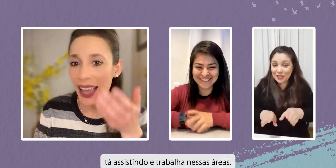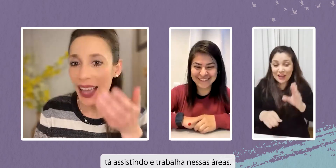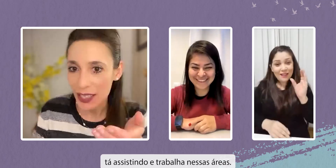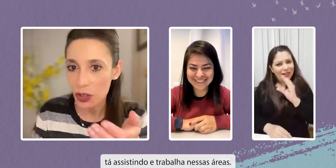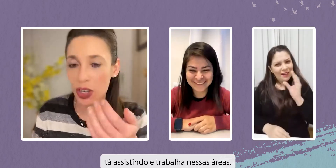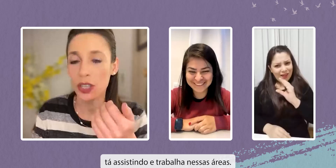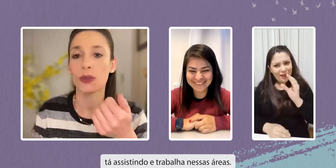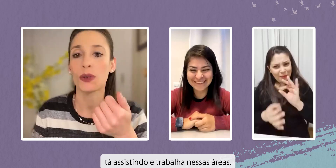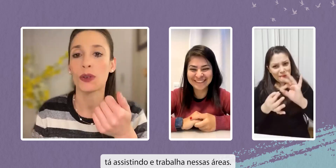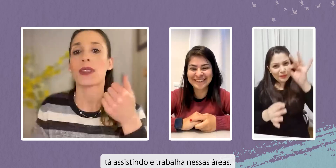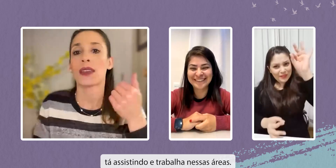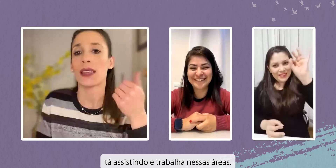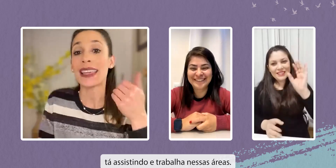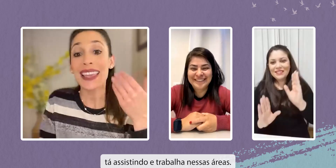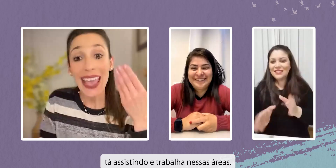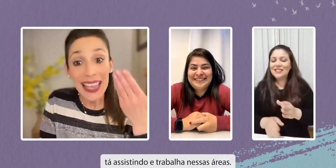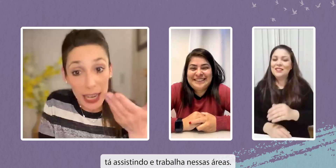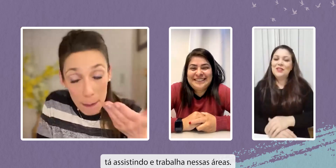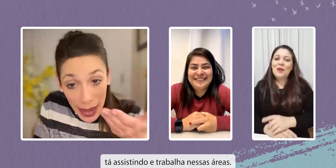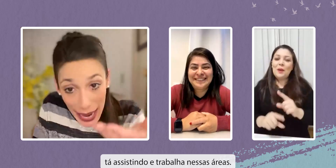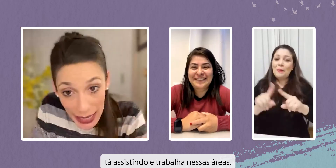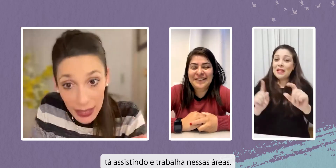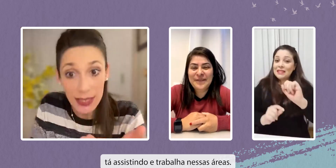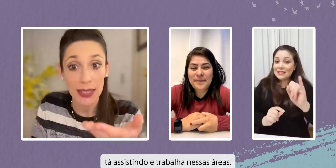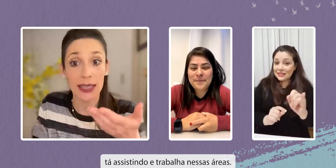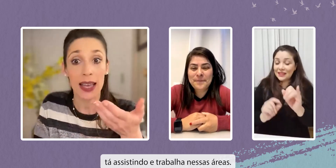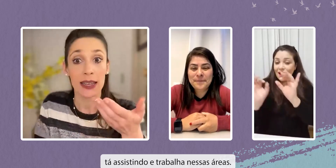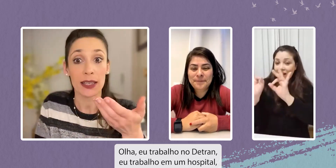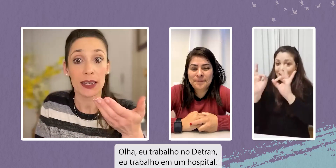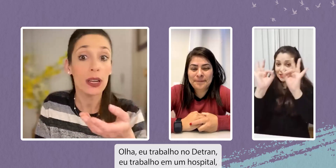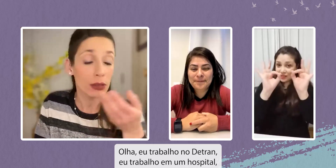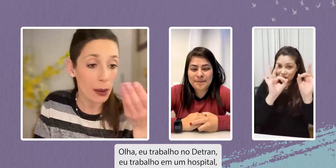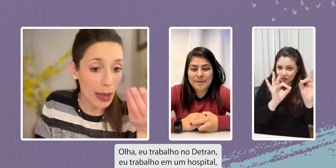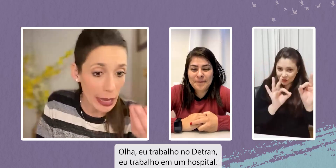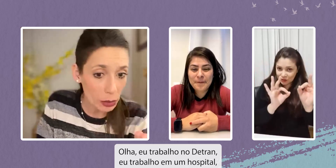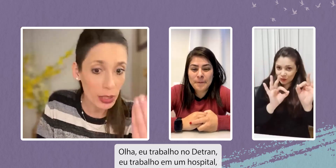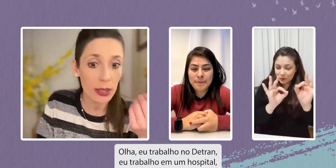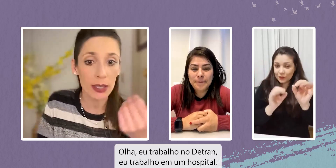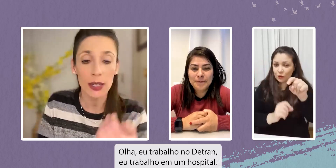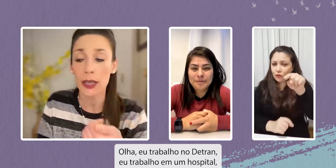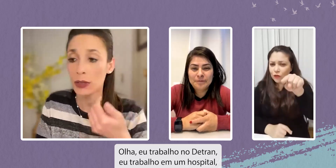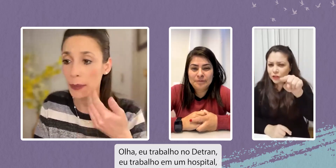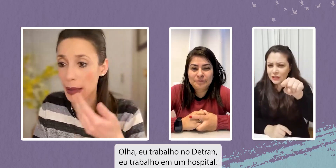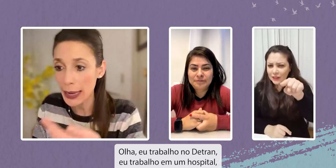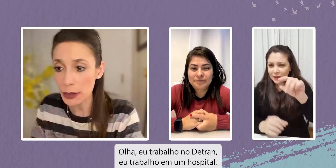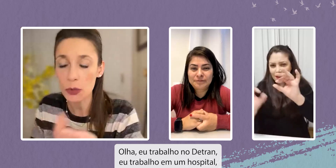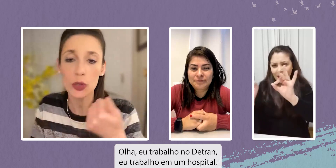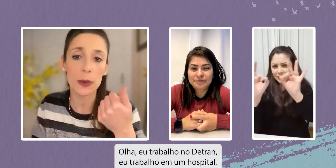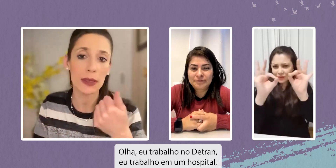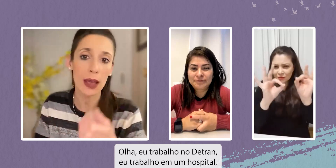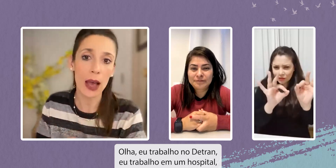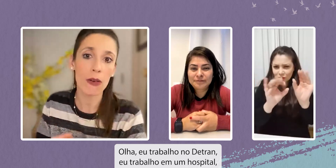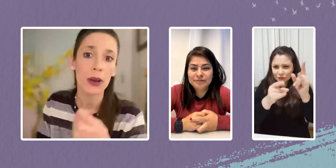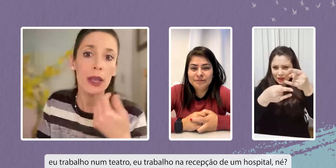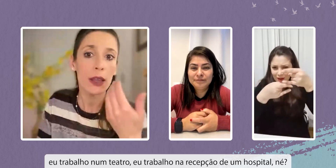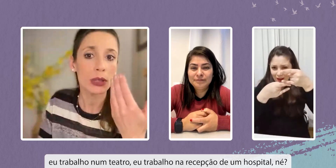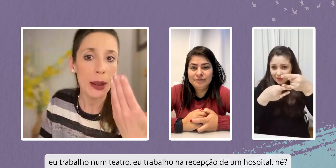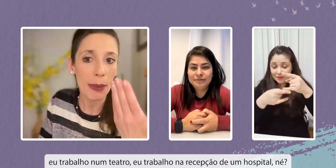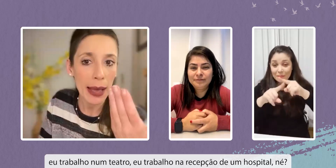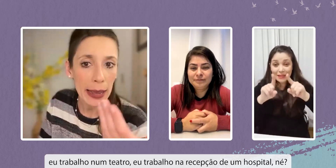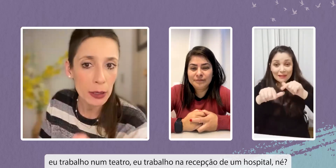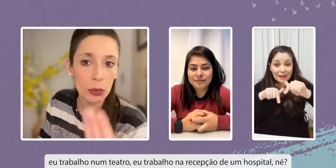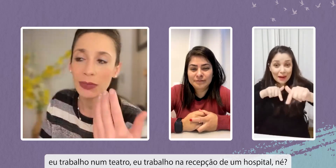quem está assistindo, né? E trabalha nessas áreas. Olha, eu trabalho no Detran, eu trabalho em um hospital,